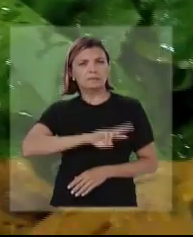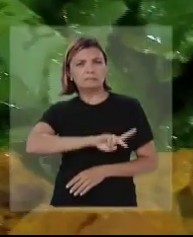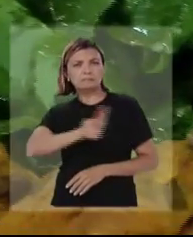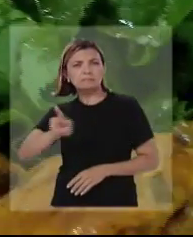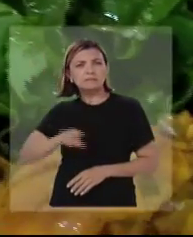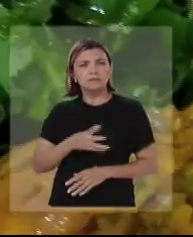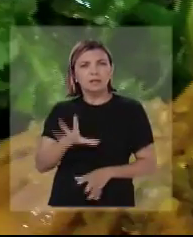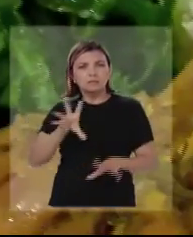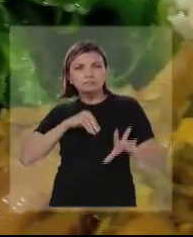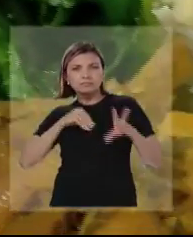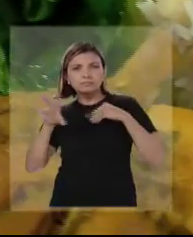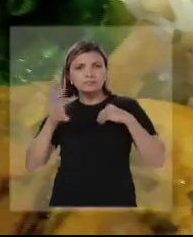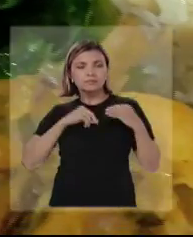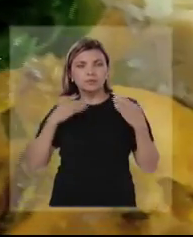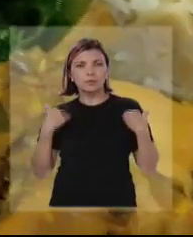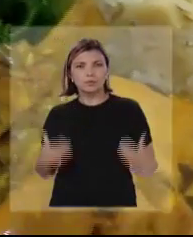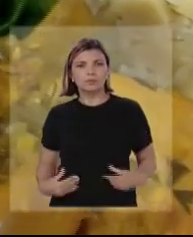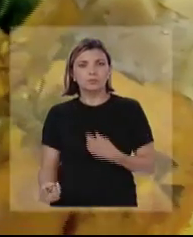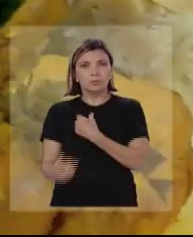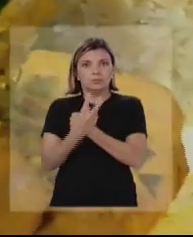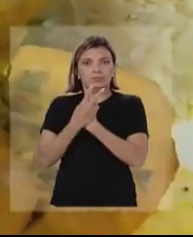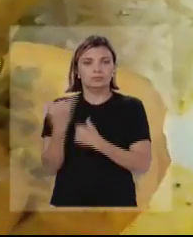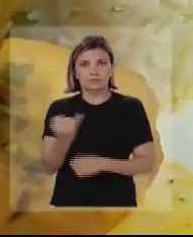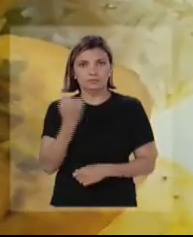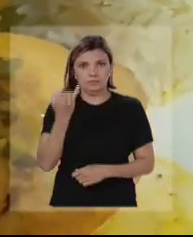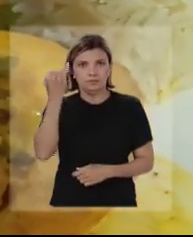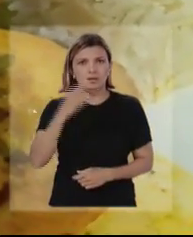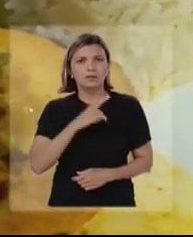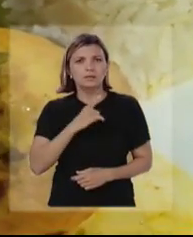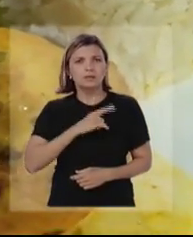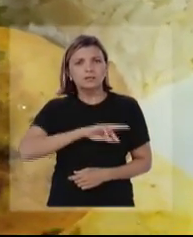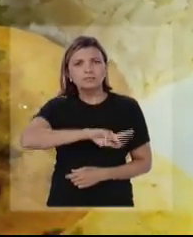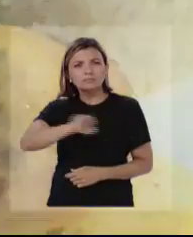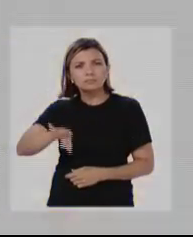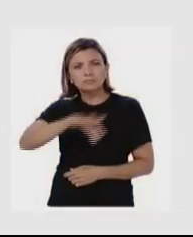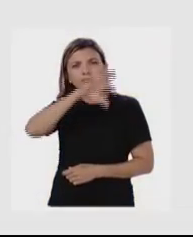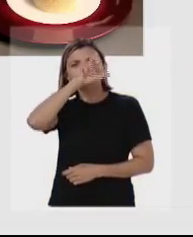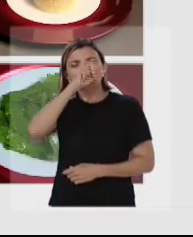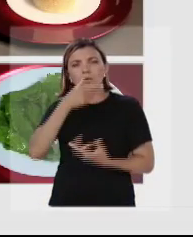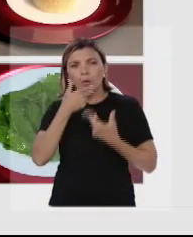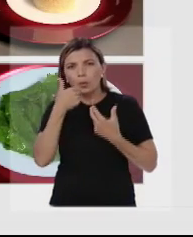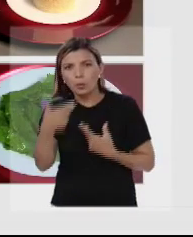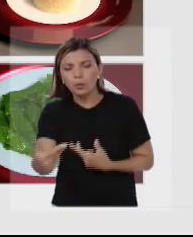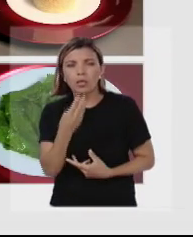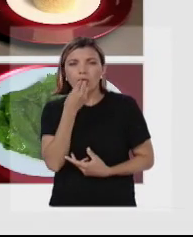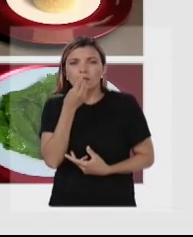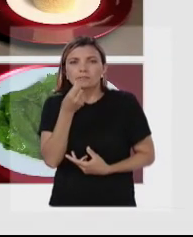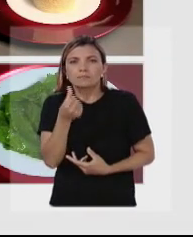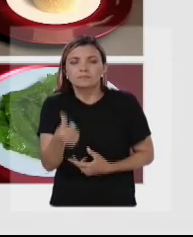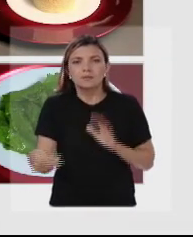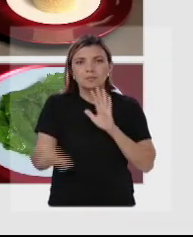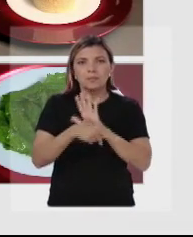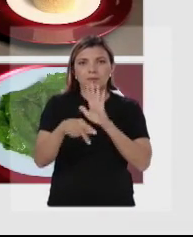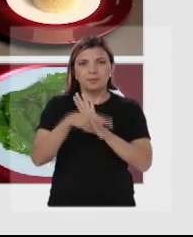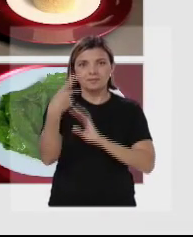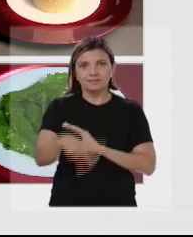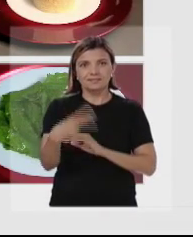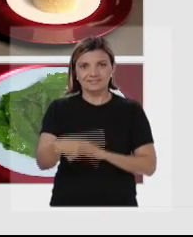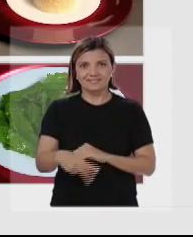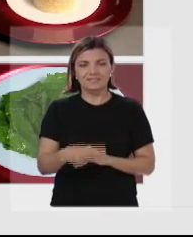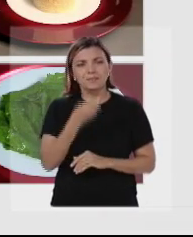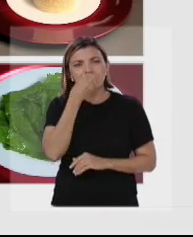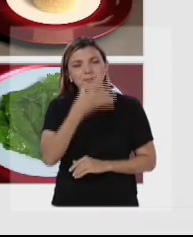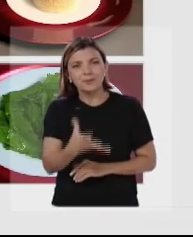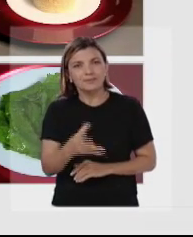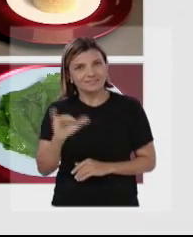Vitaminas, derivados de sais minerais e agentes antioxidantes. Em uma refeição com o aroma, a cor e o sabor do centro